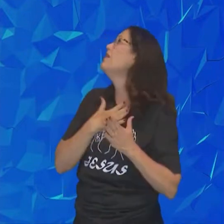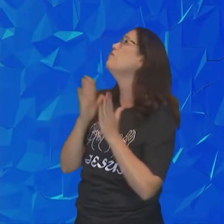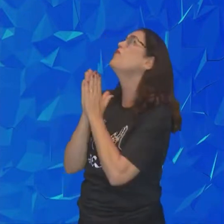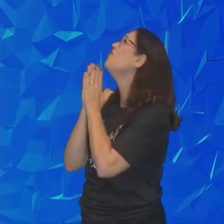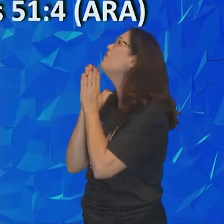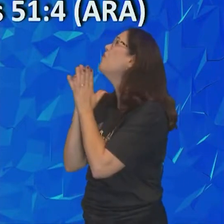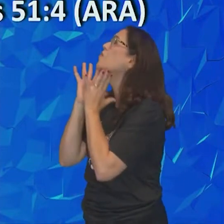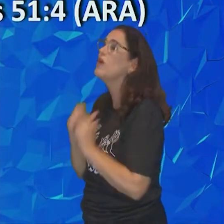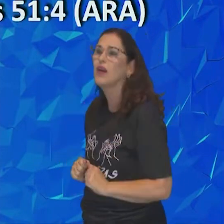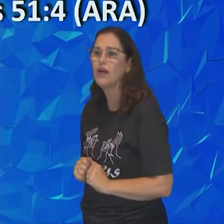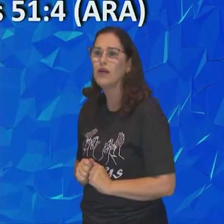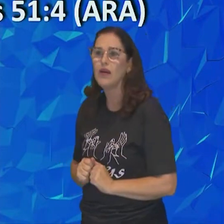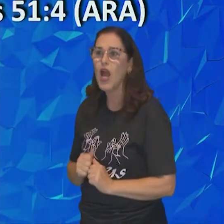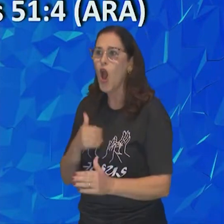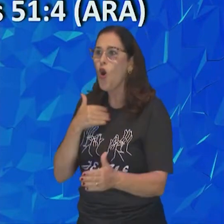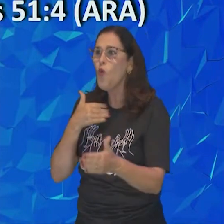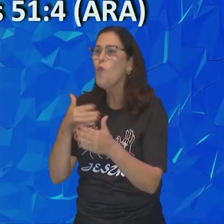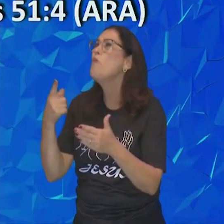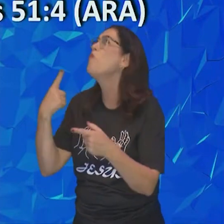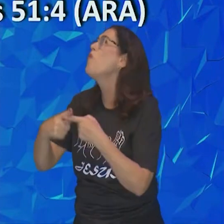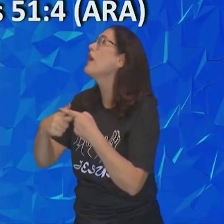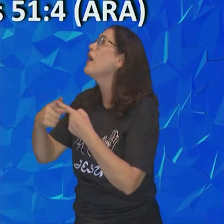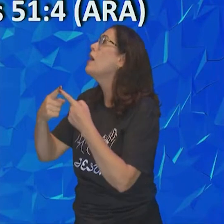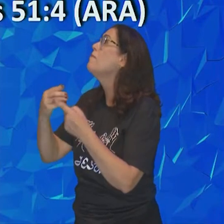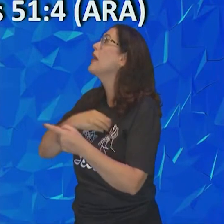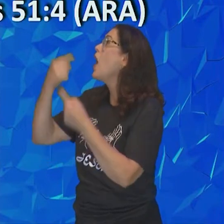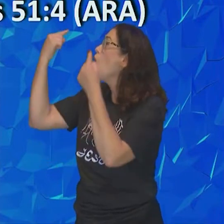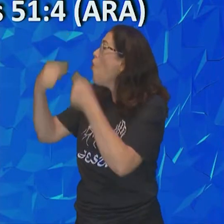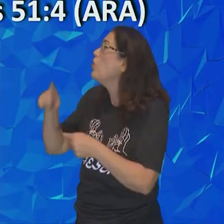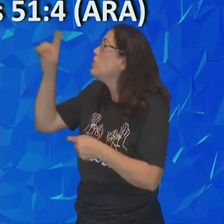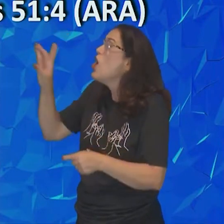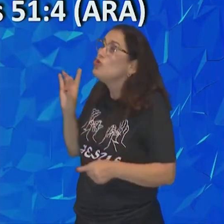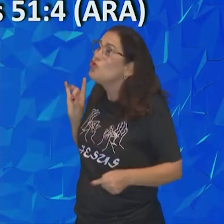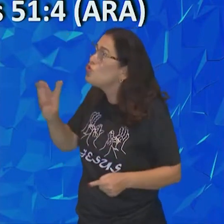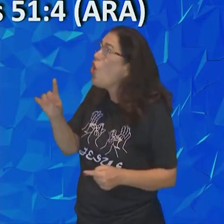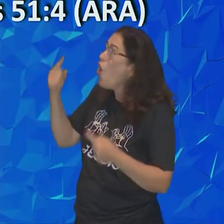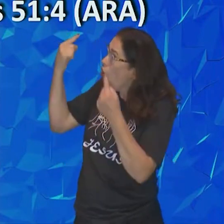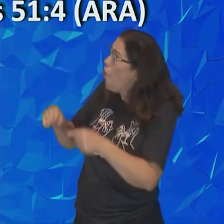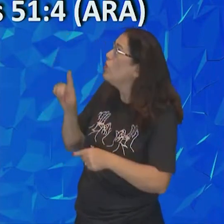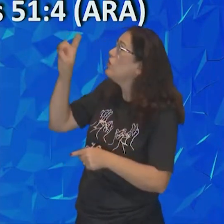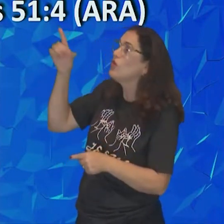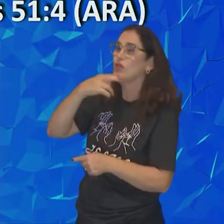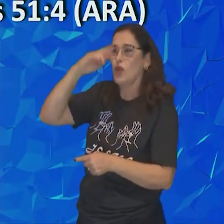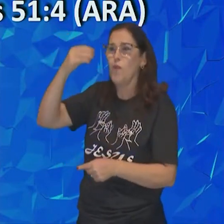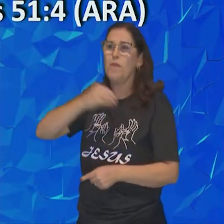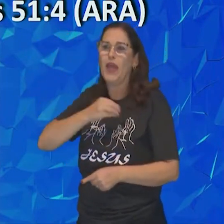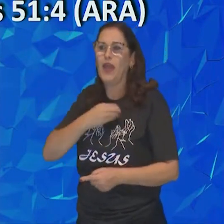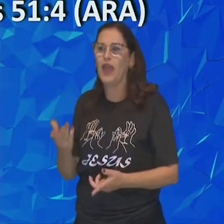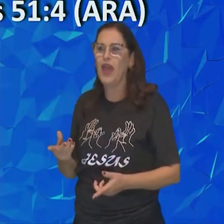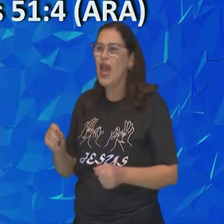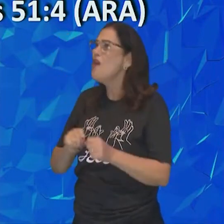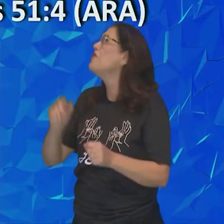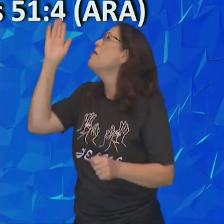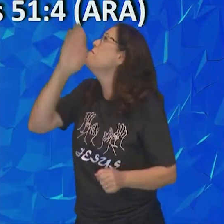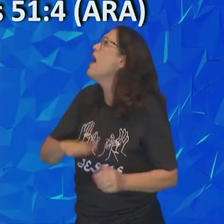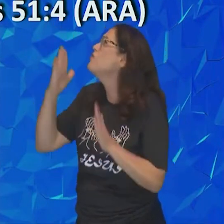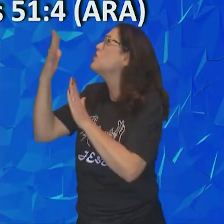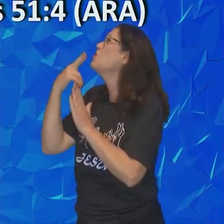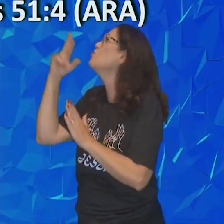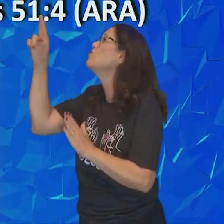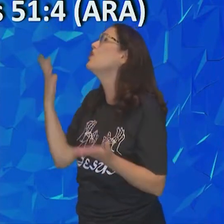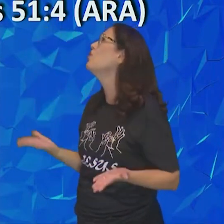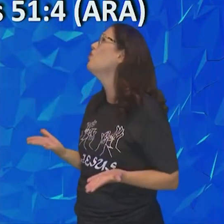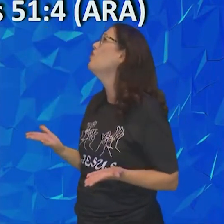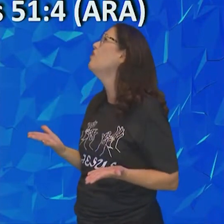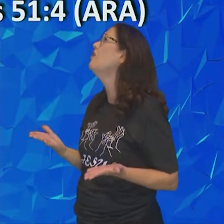mim. Porque pequei contra ti somente eu pequei, fiz o que é mal perante os teus olhos,